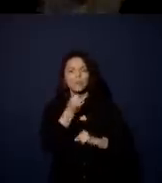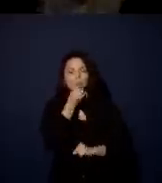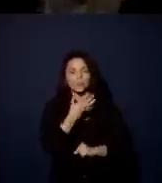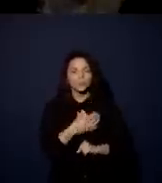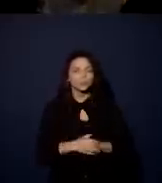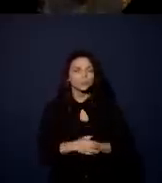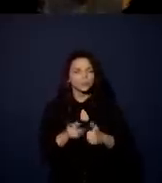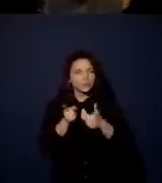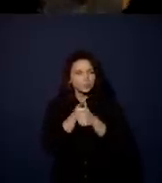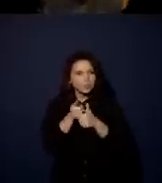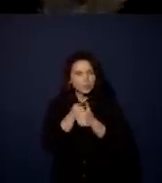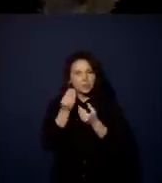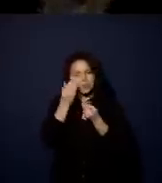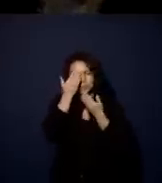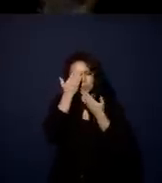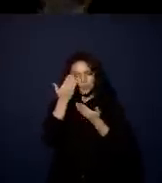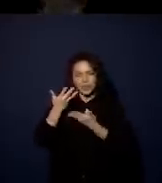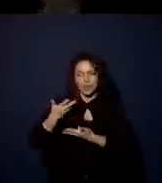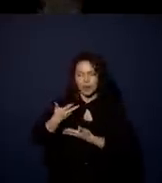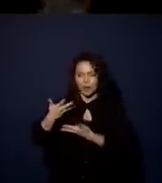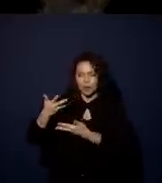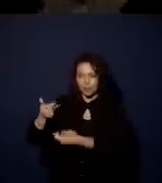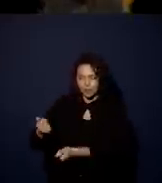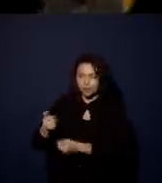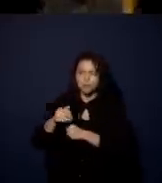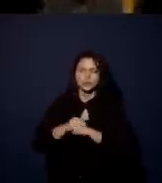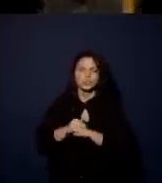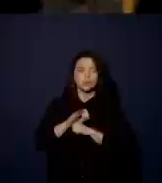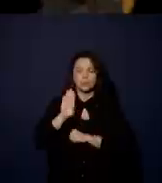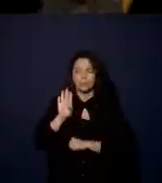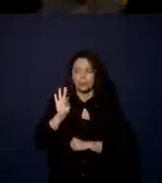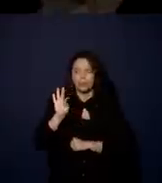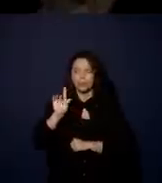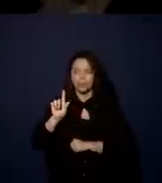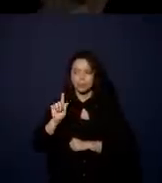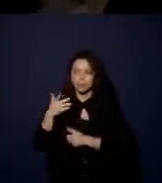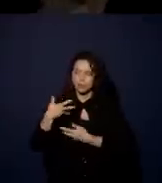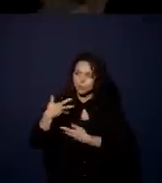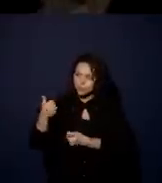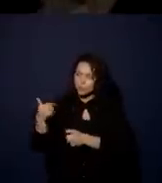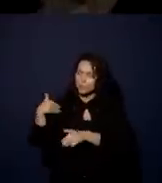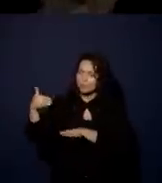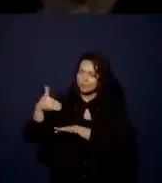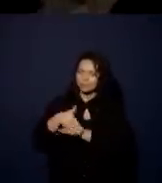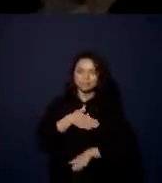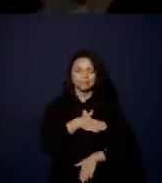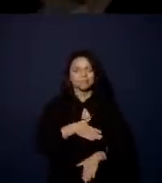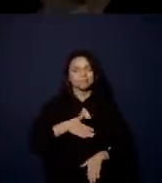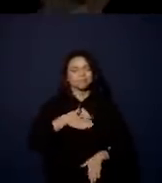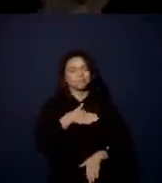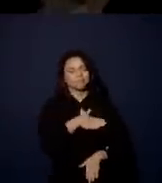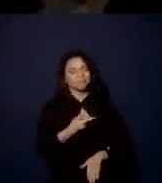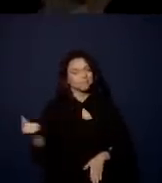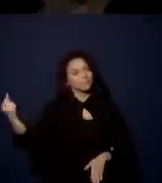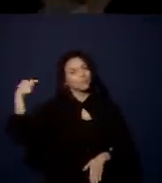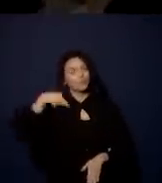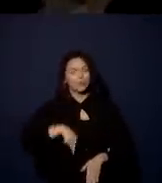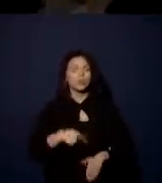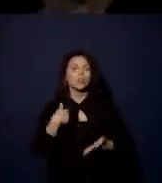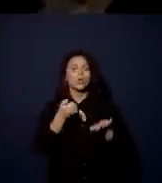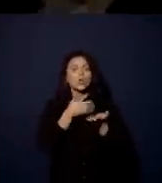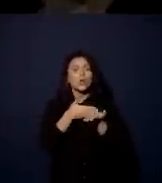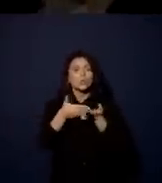Luiz pelo convite a equipe do BTG é um prazer estar aqui eu começaria dizendo